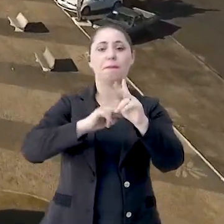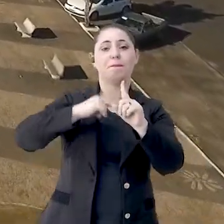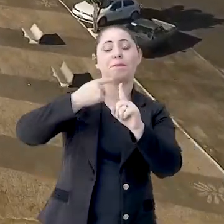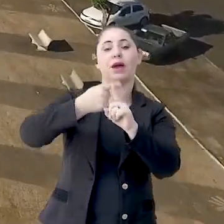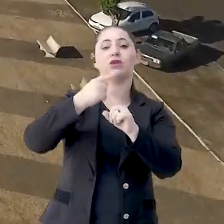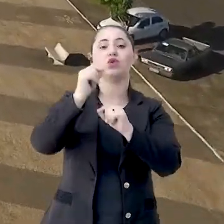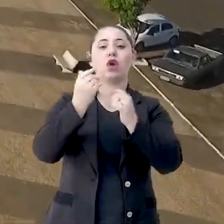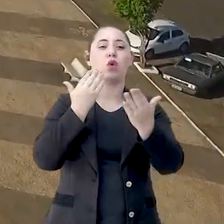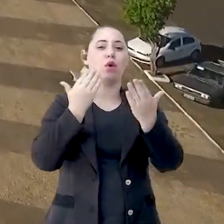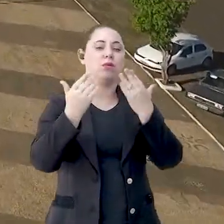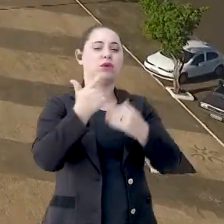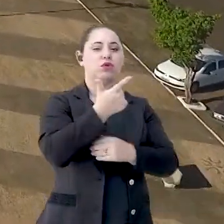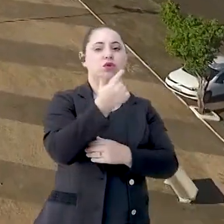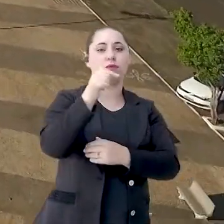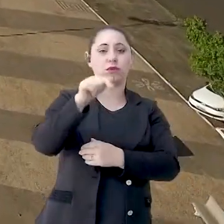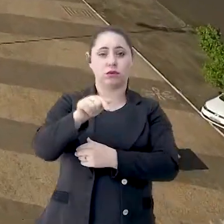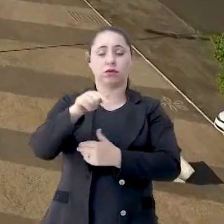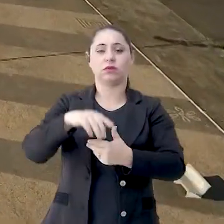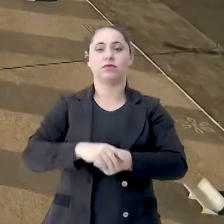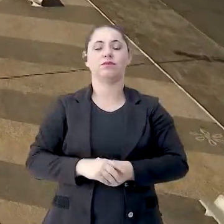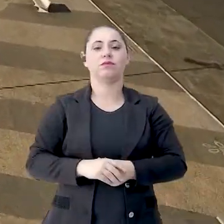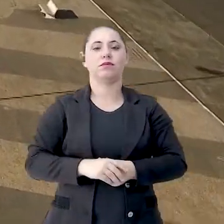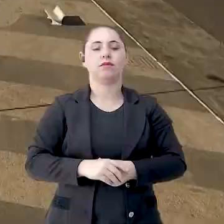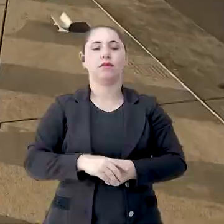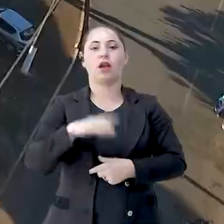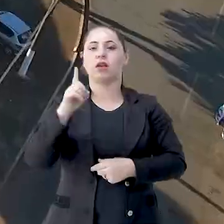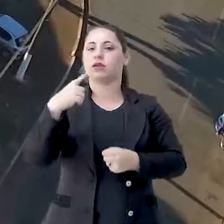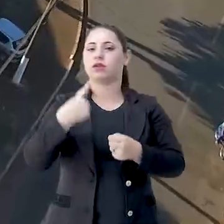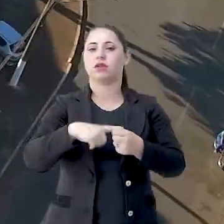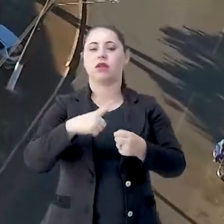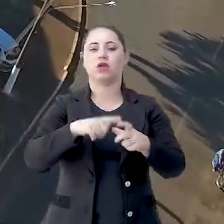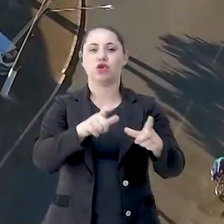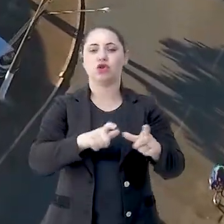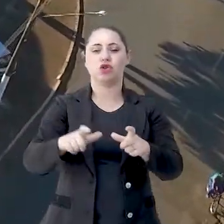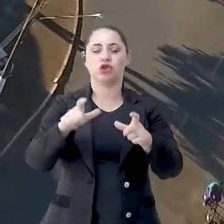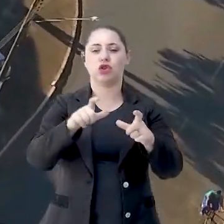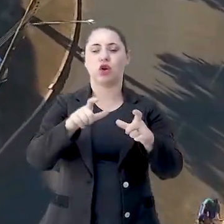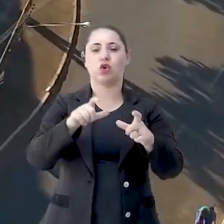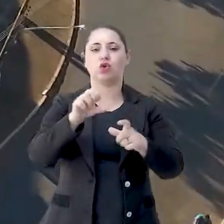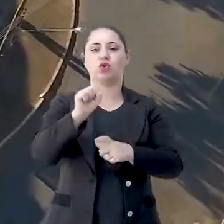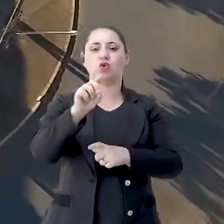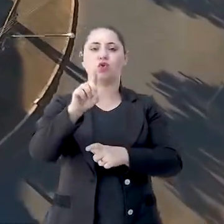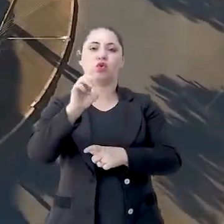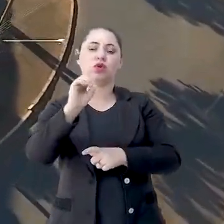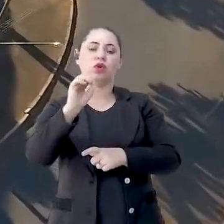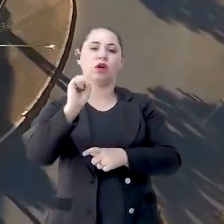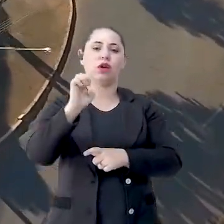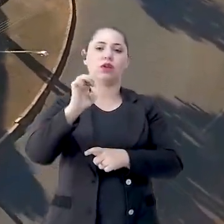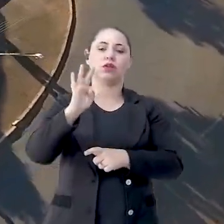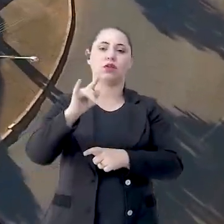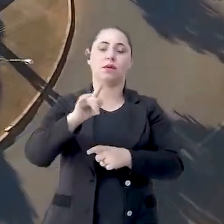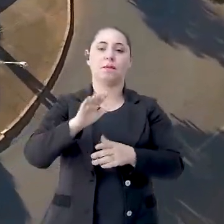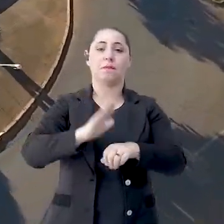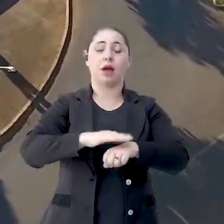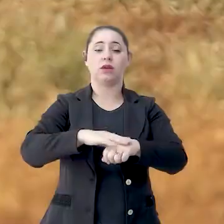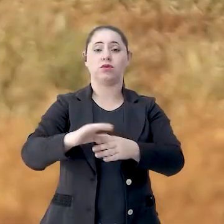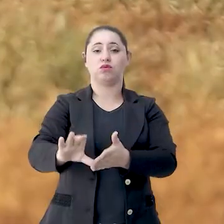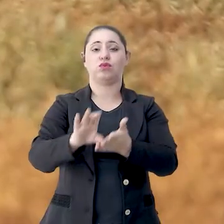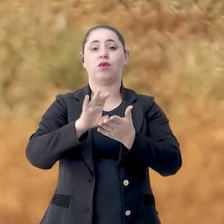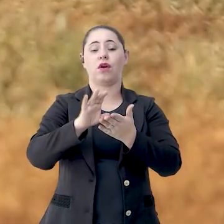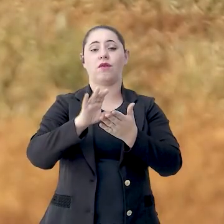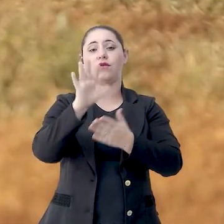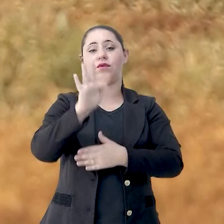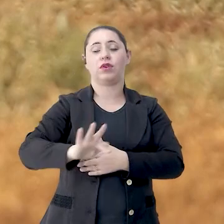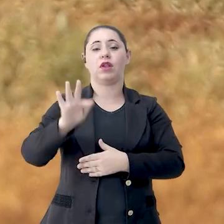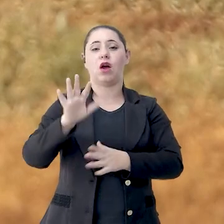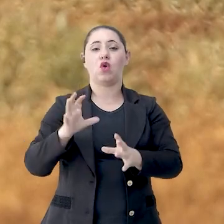região sudoeste que mais recebeu verba federal em 2019, totalizando 22 milhões de reais.